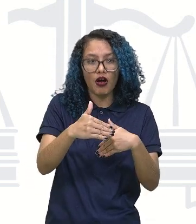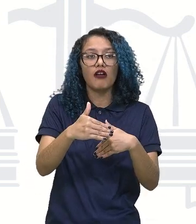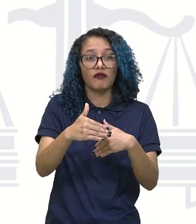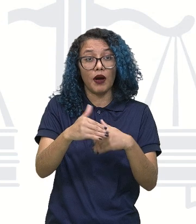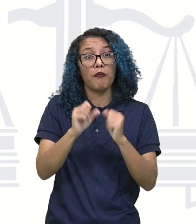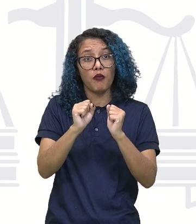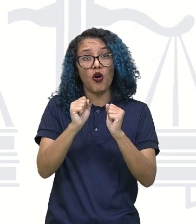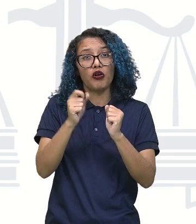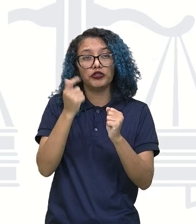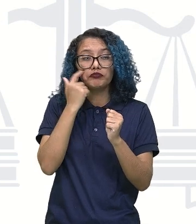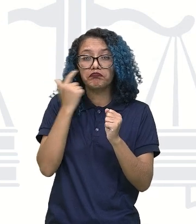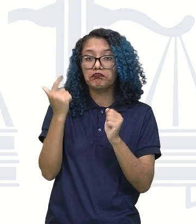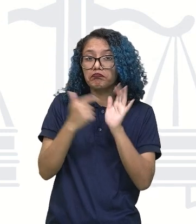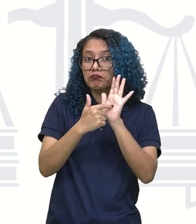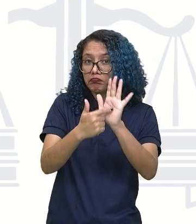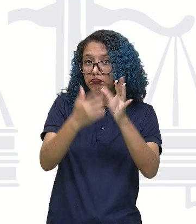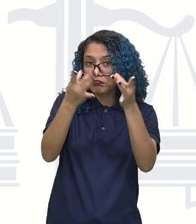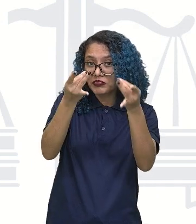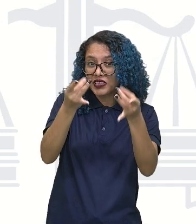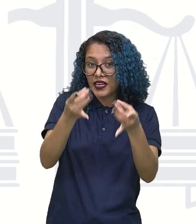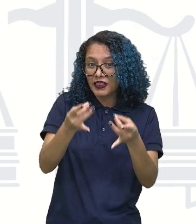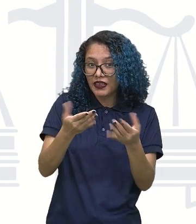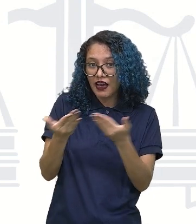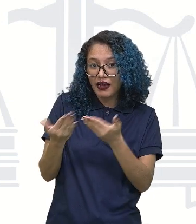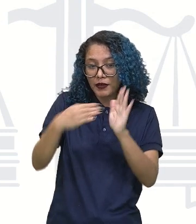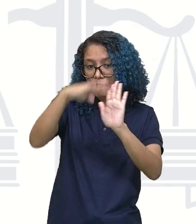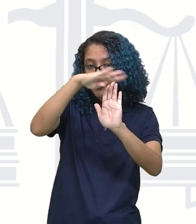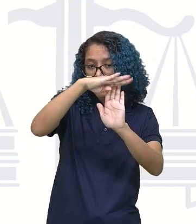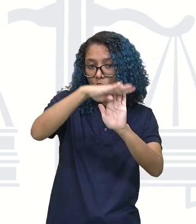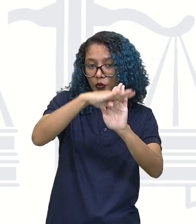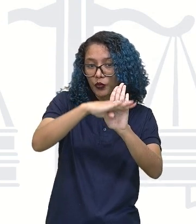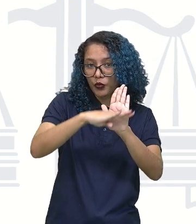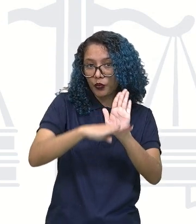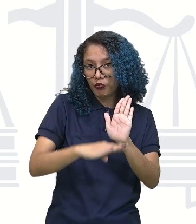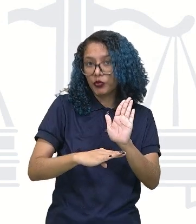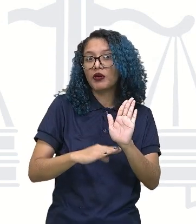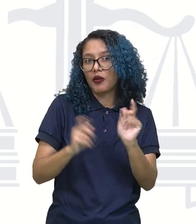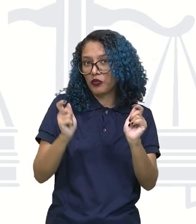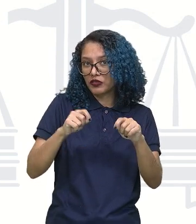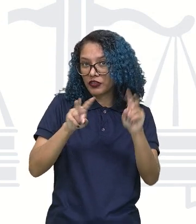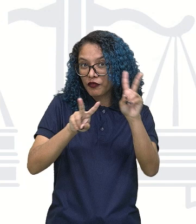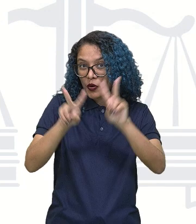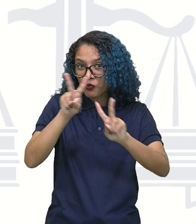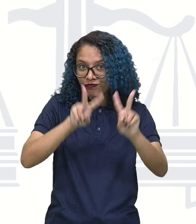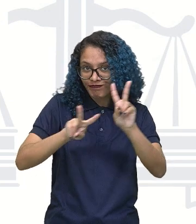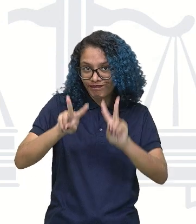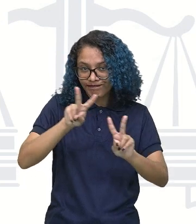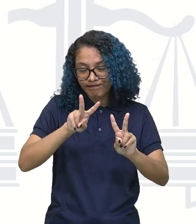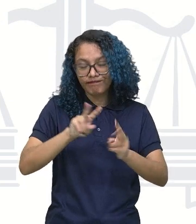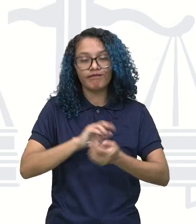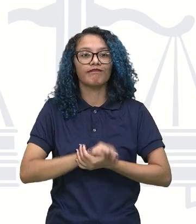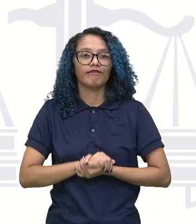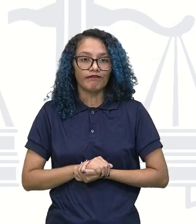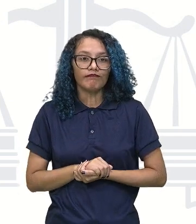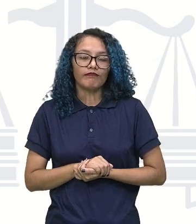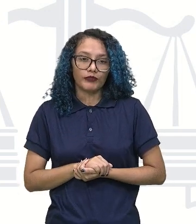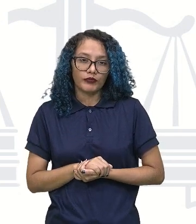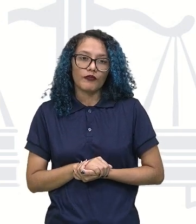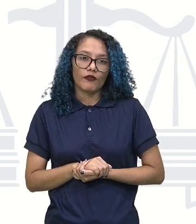tela, em sequência uma da outra, tá bom? Isso. E aqui vocês vão ver os íconezinhos, gente,